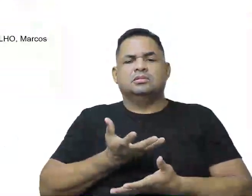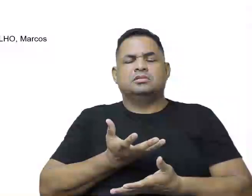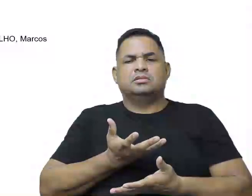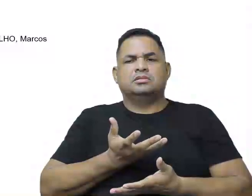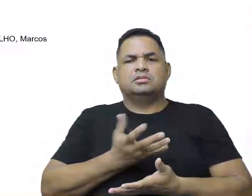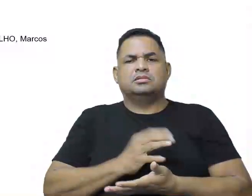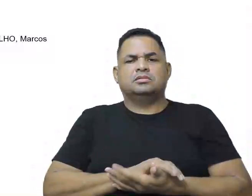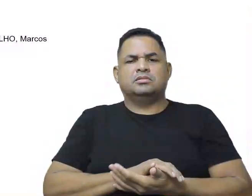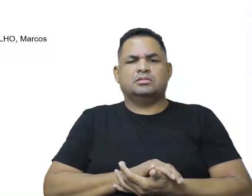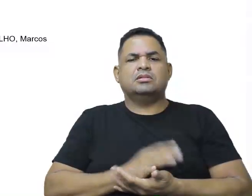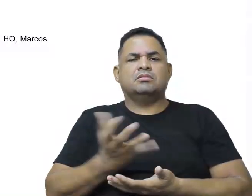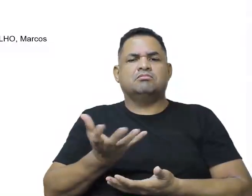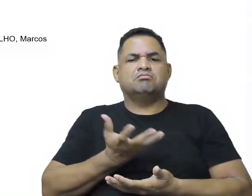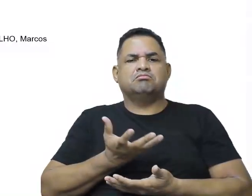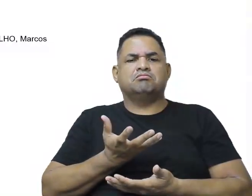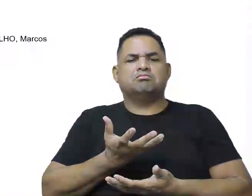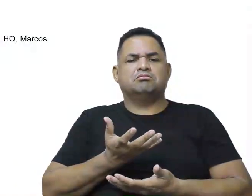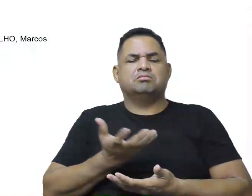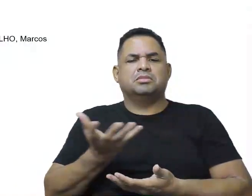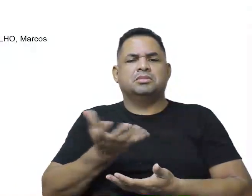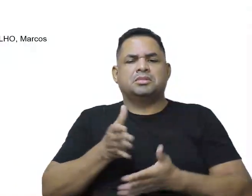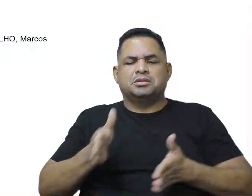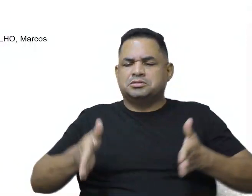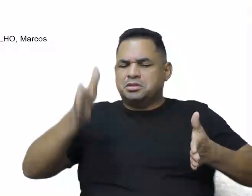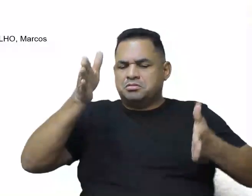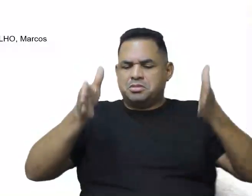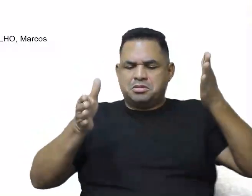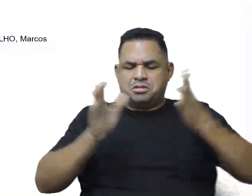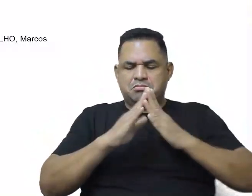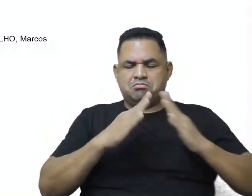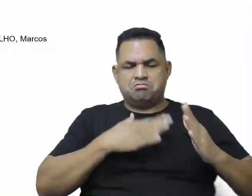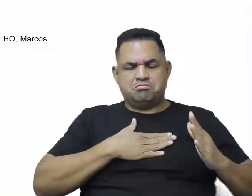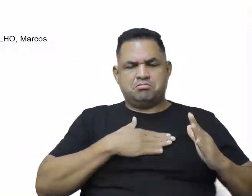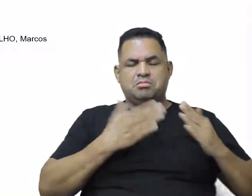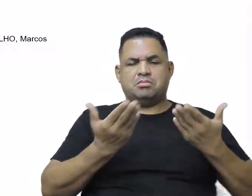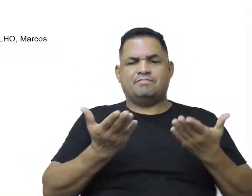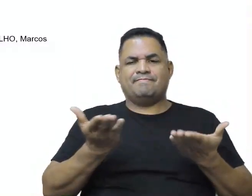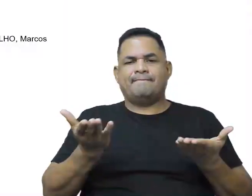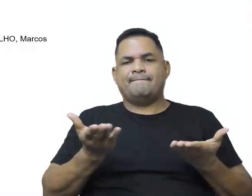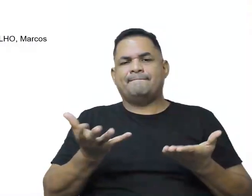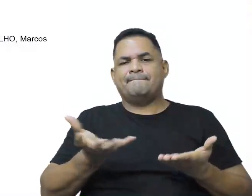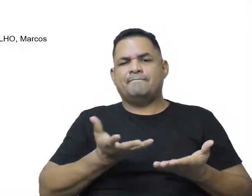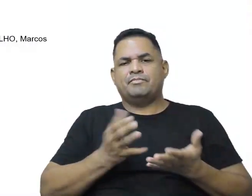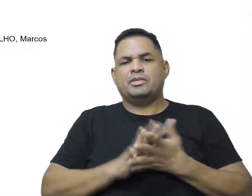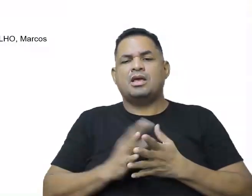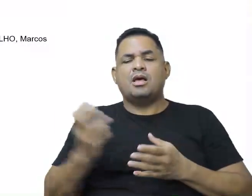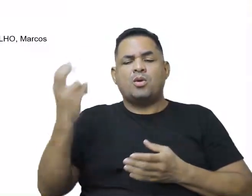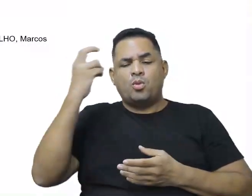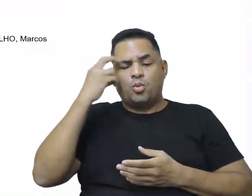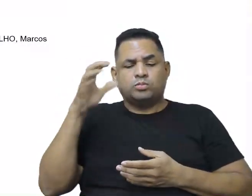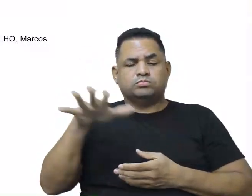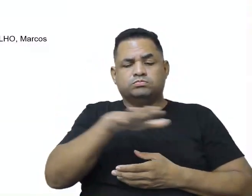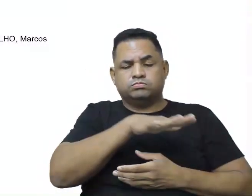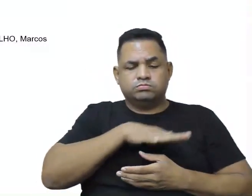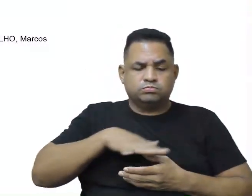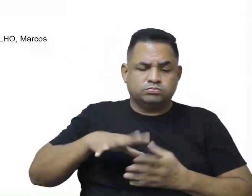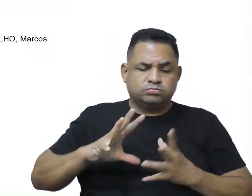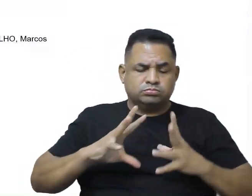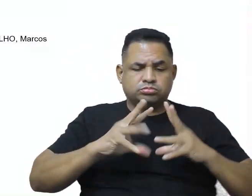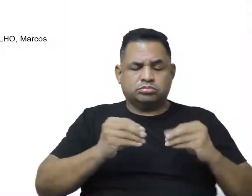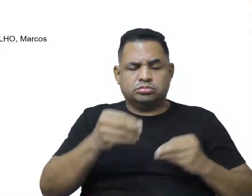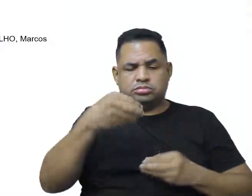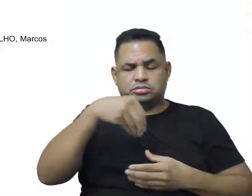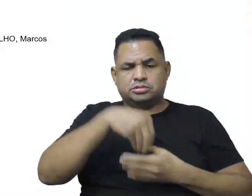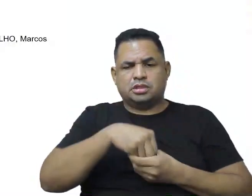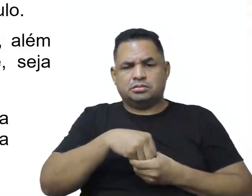eu quero eu não quero minha casa cercada por muro eu quero eu quero que as culturas todas né sejam